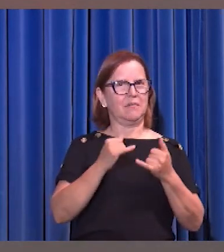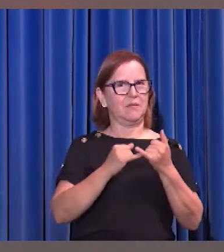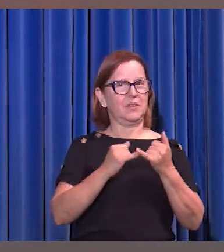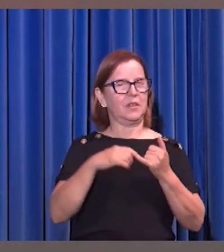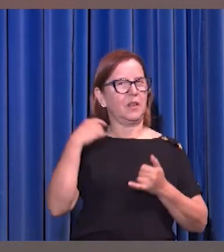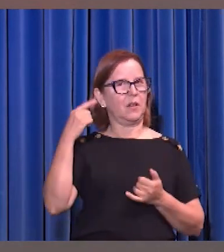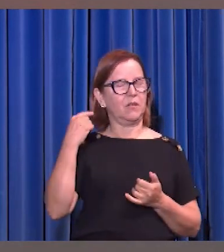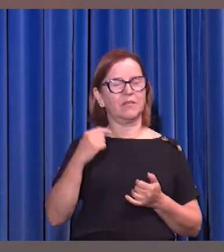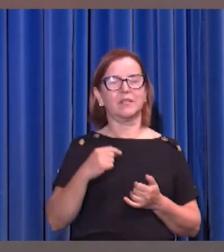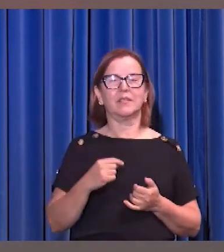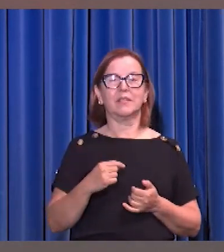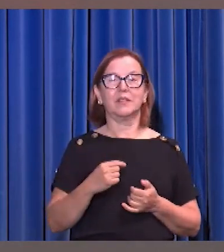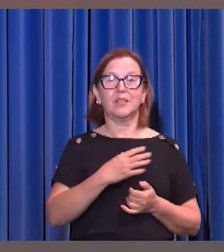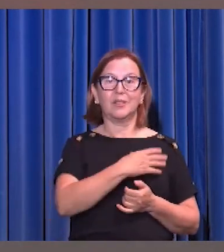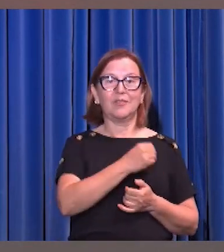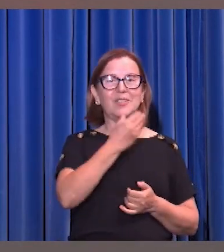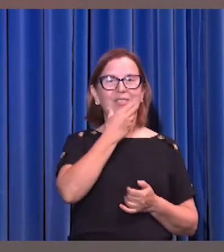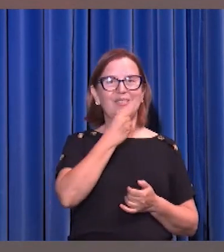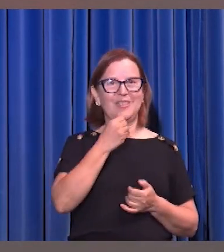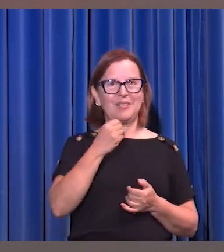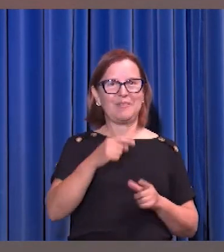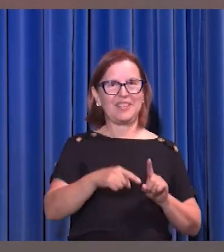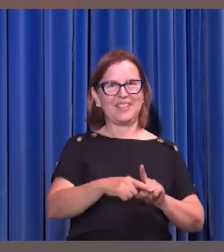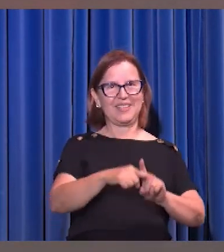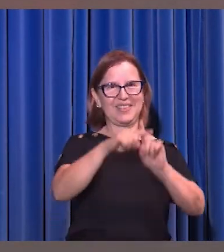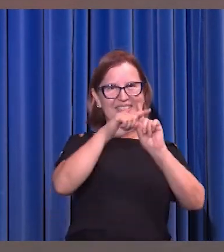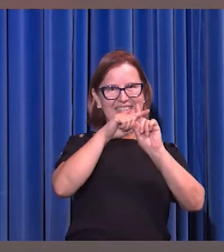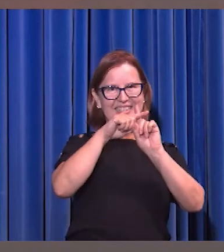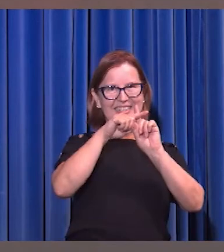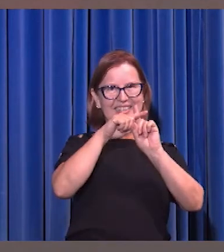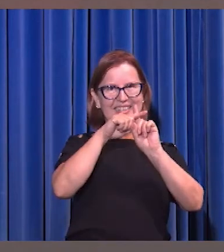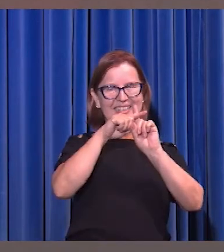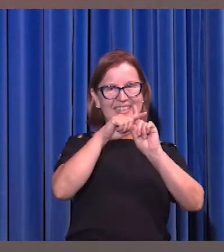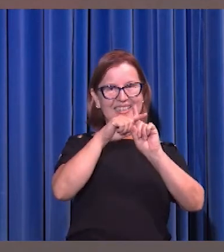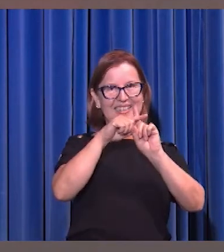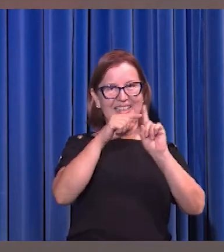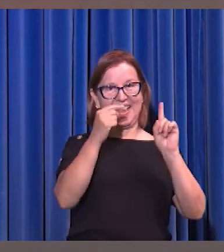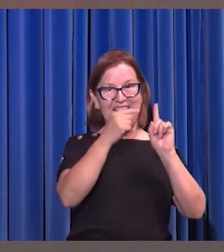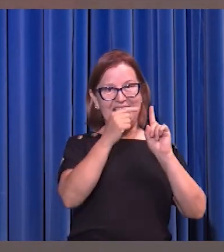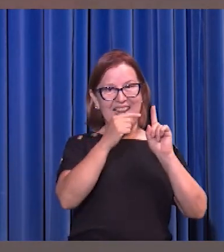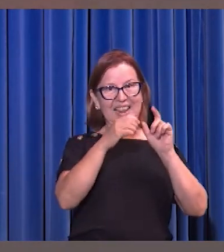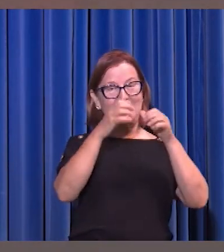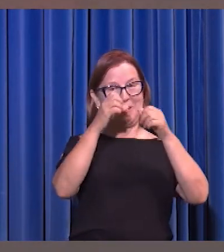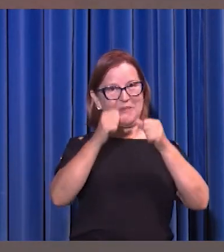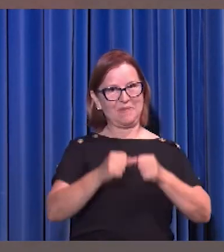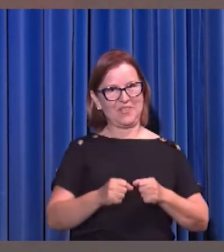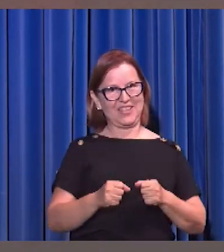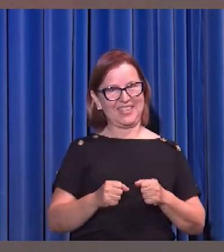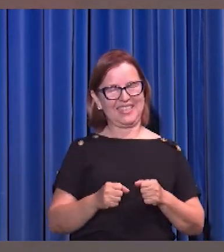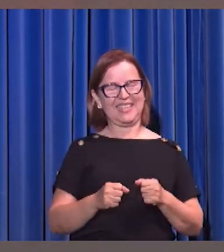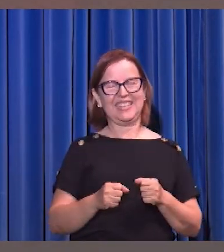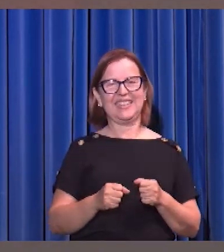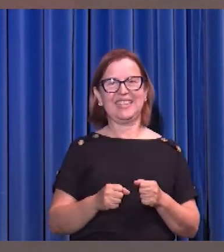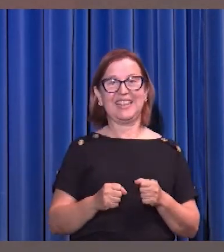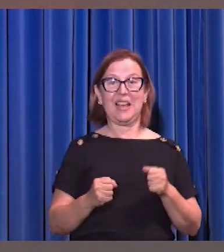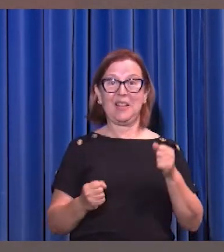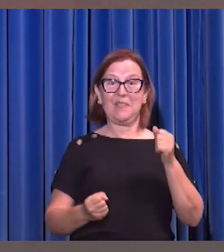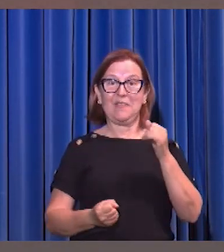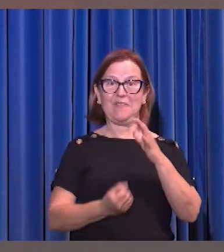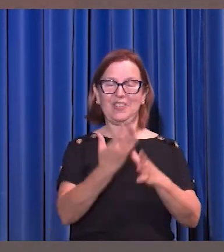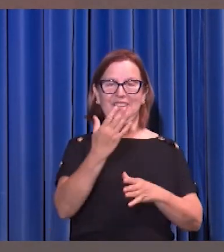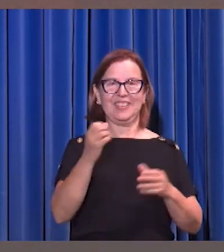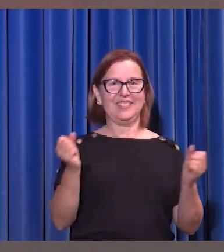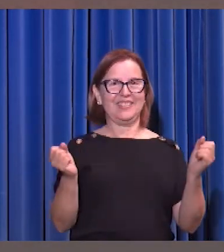foi levantado, ali reside a virtude da cura infinita. A fonte do novo